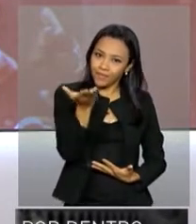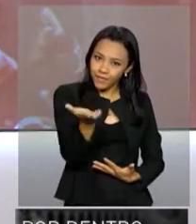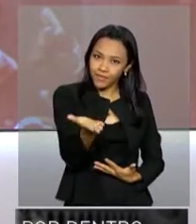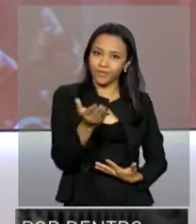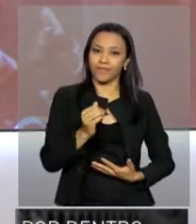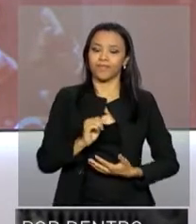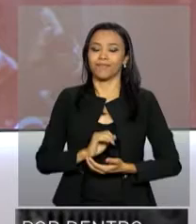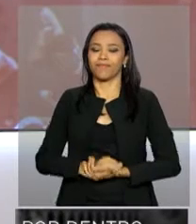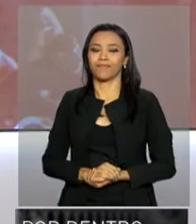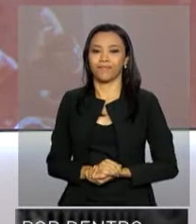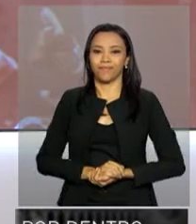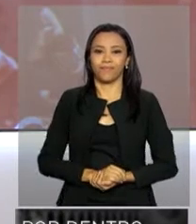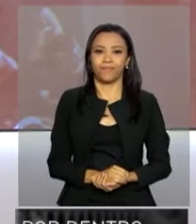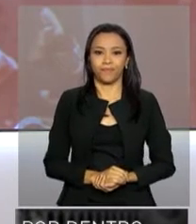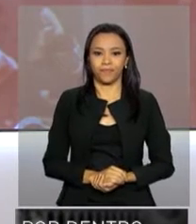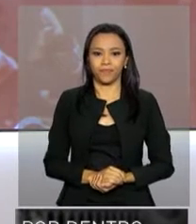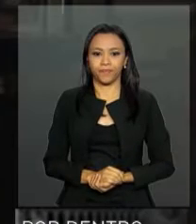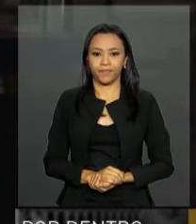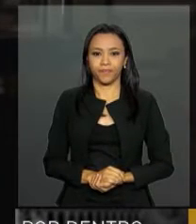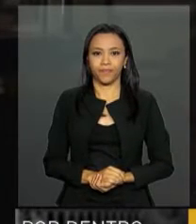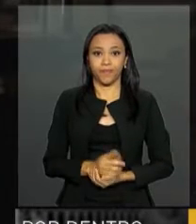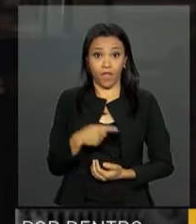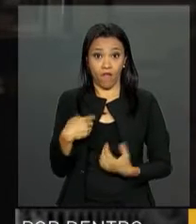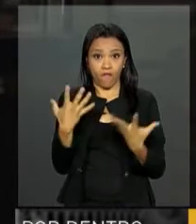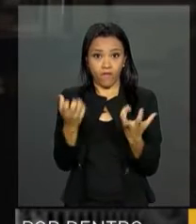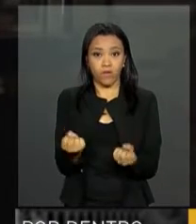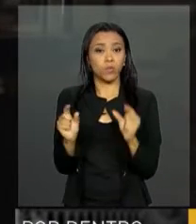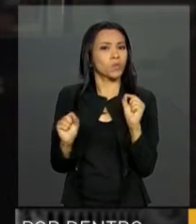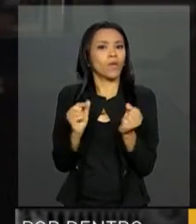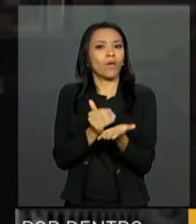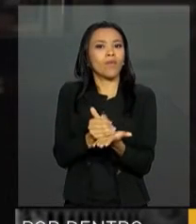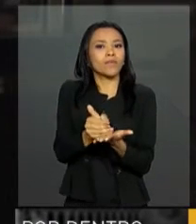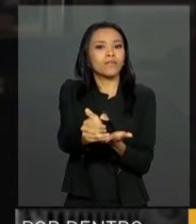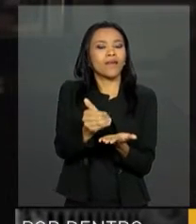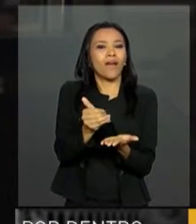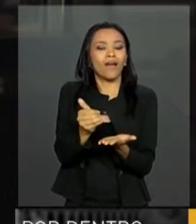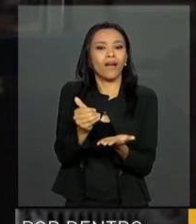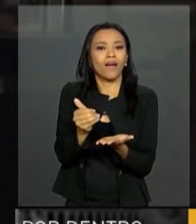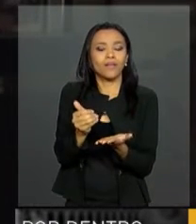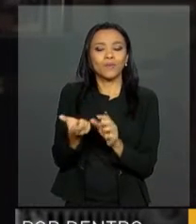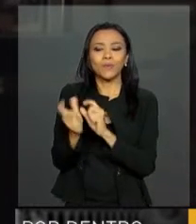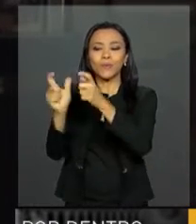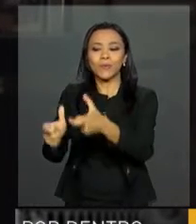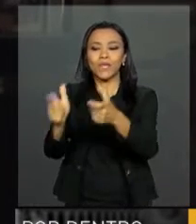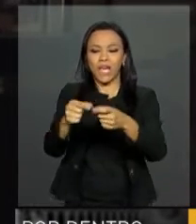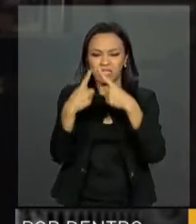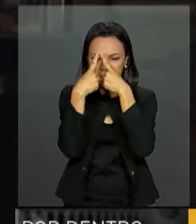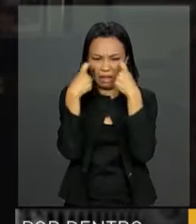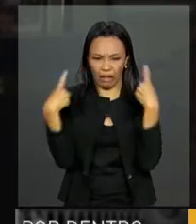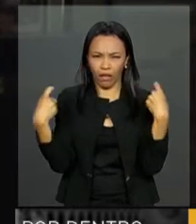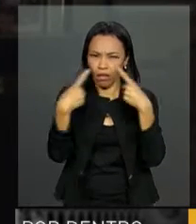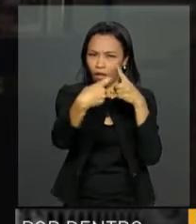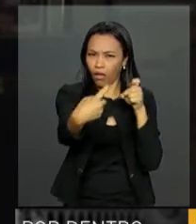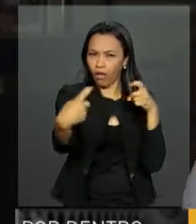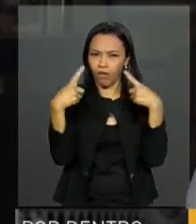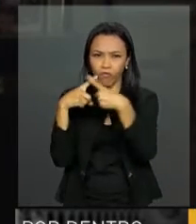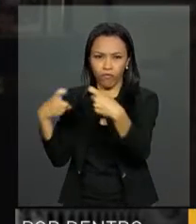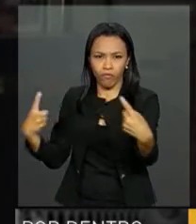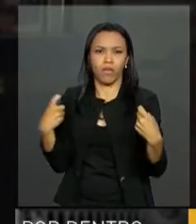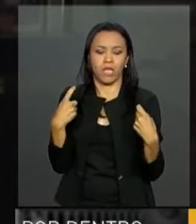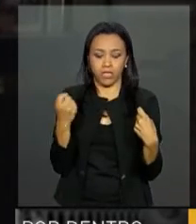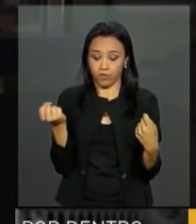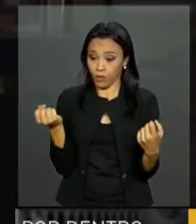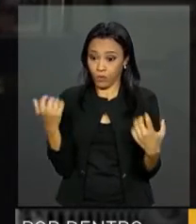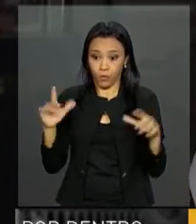Desenvolvimento Social e Agrário. Vamos começar nos bairros mais violentos, nos bairros com maior registro